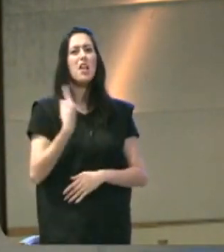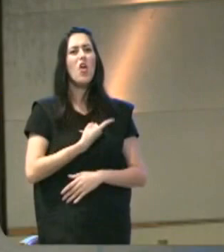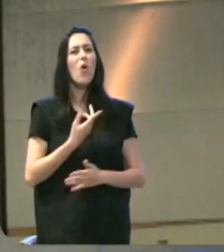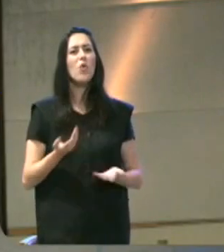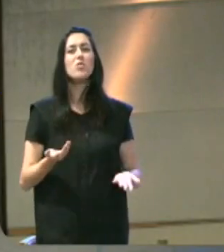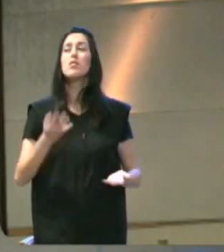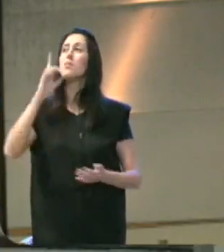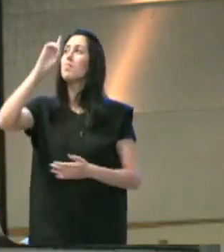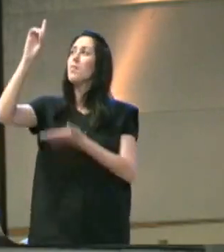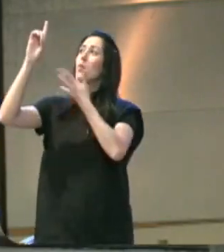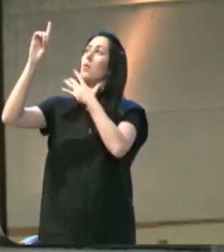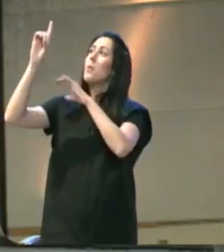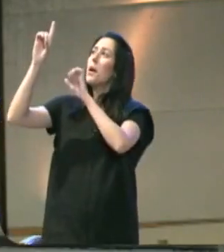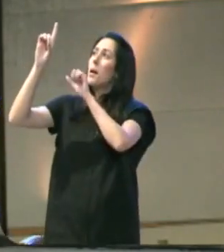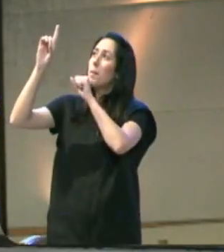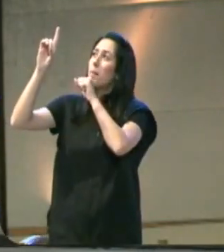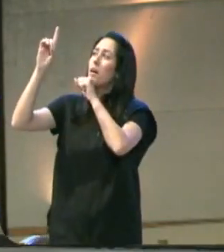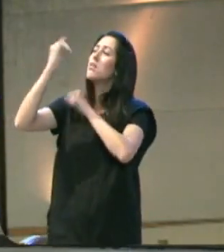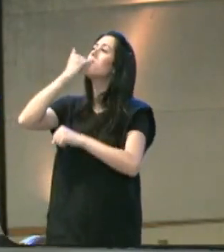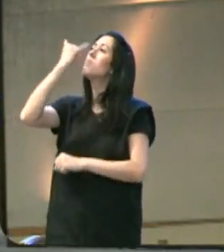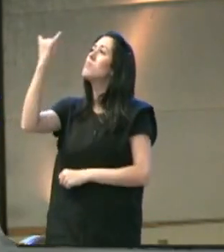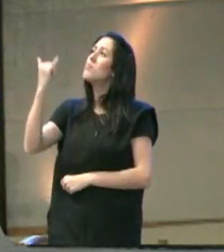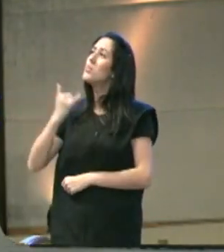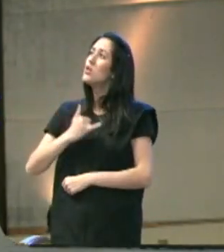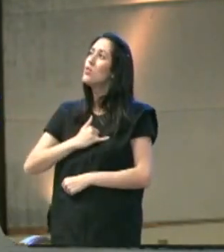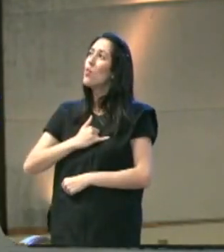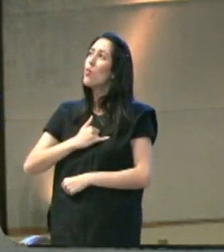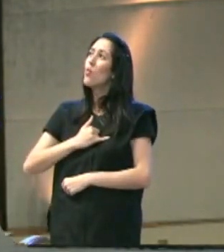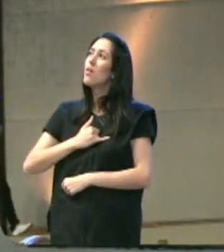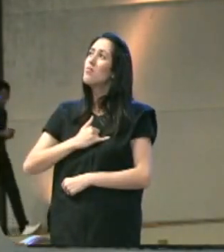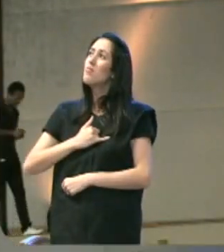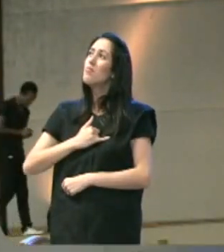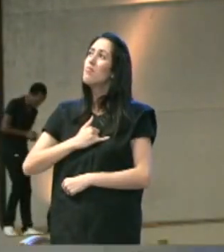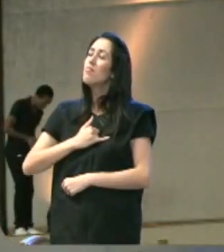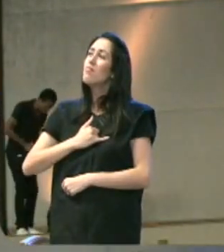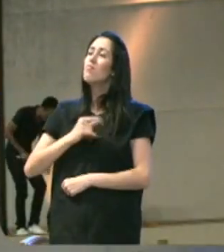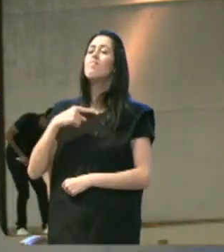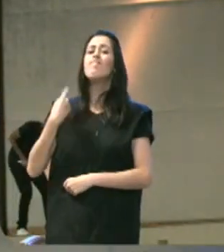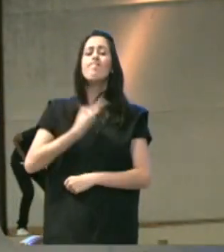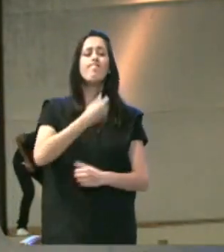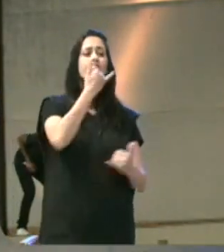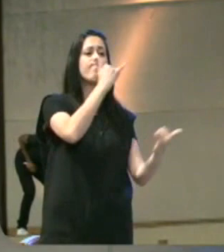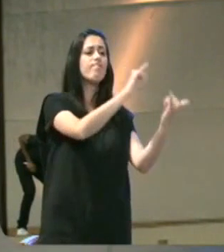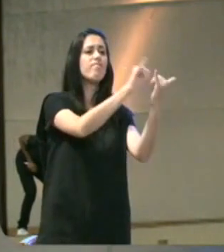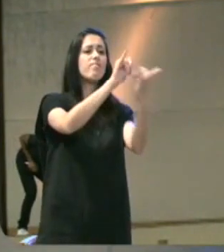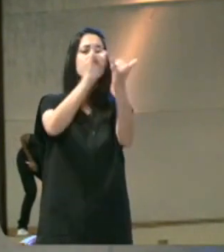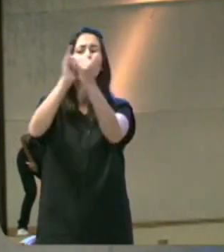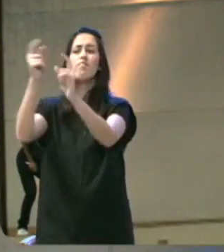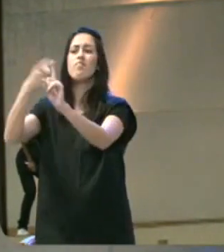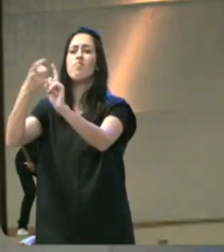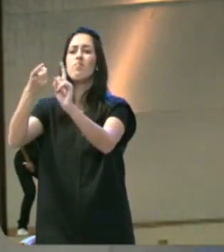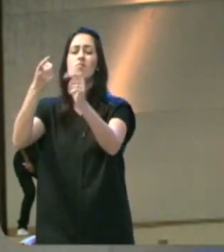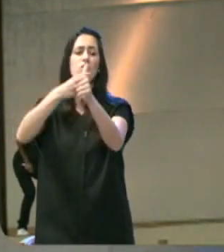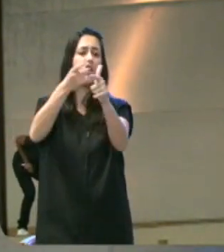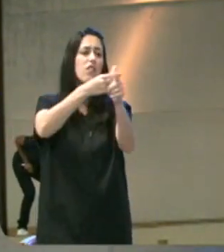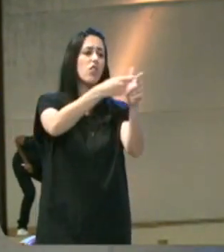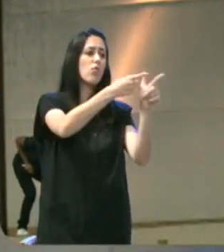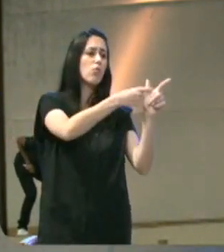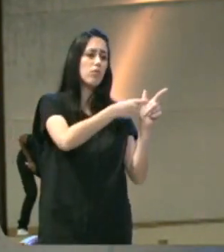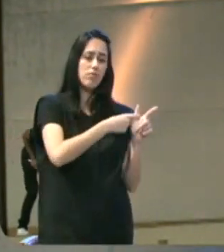quê? O quê? Nós os perdoamos os nossos devedores. Você perdoa?